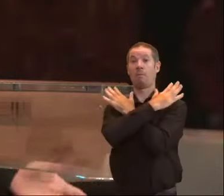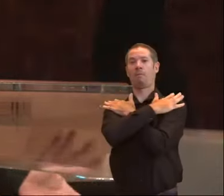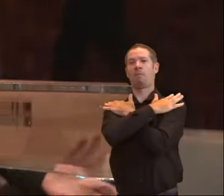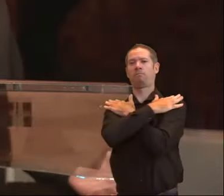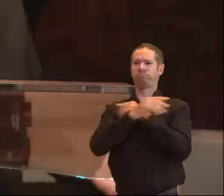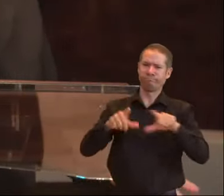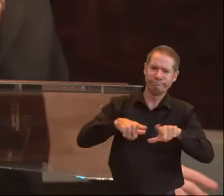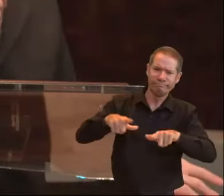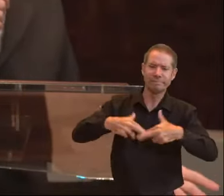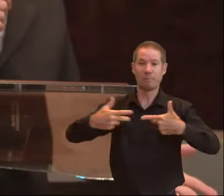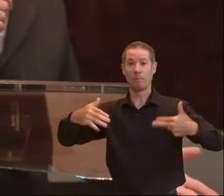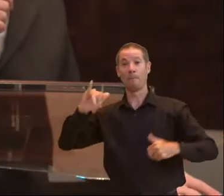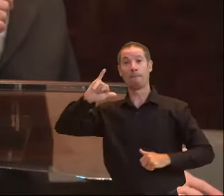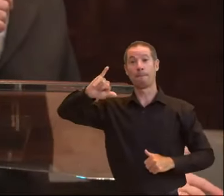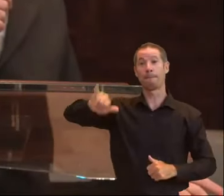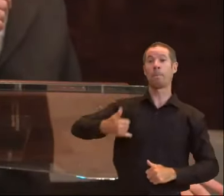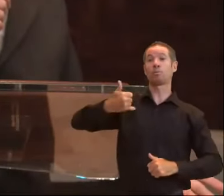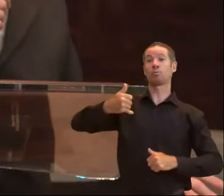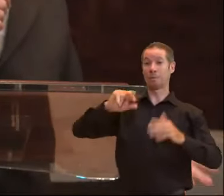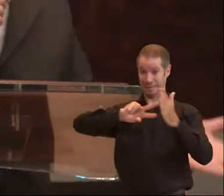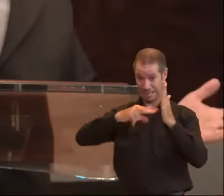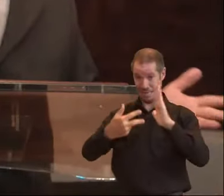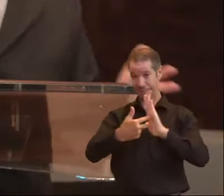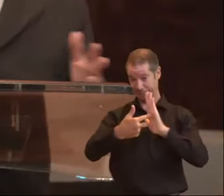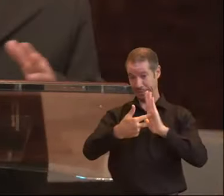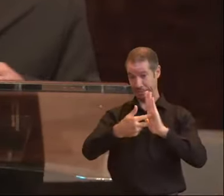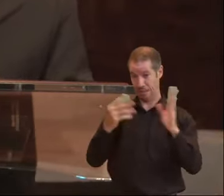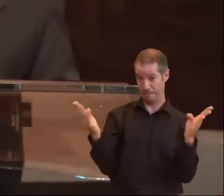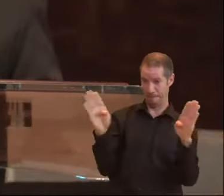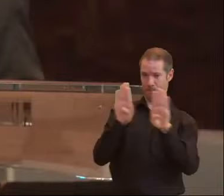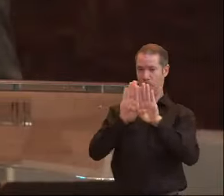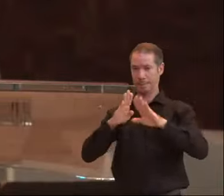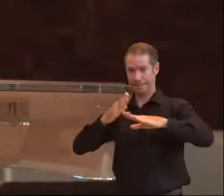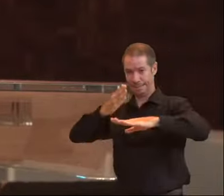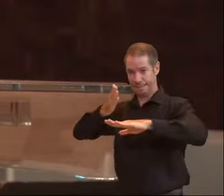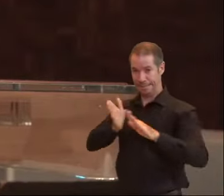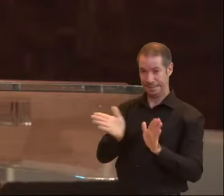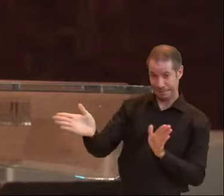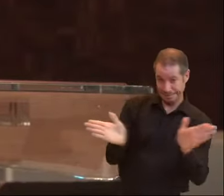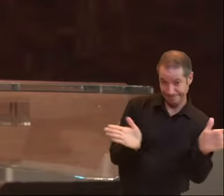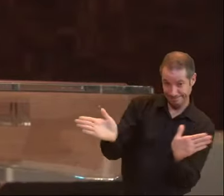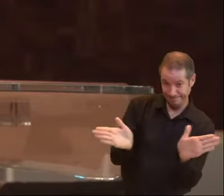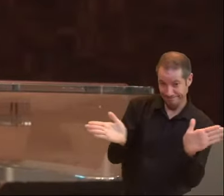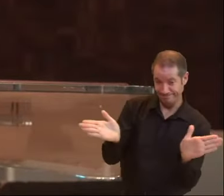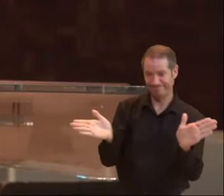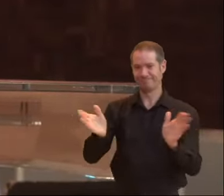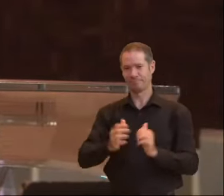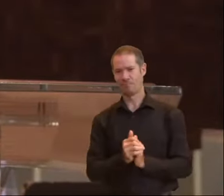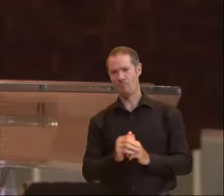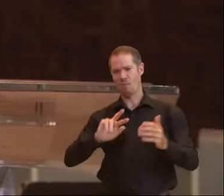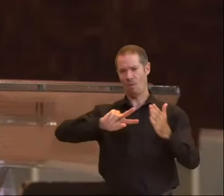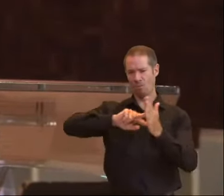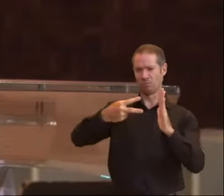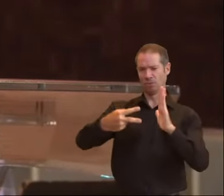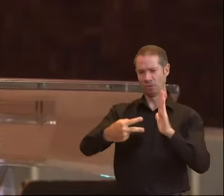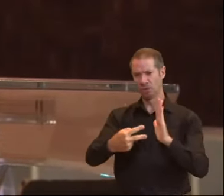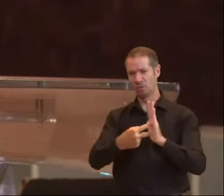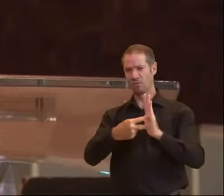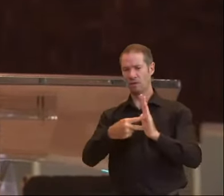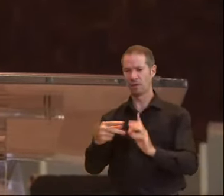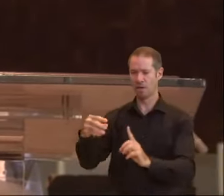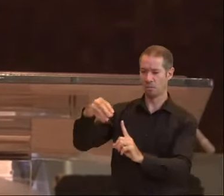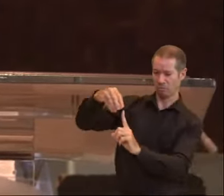Porta é oportunidade. Porta é acesso. Porta é um agente, é um